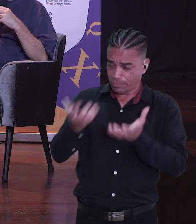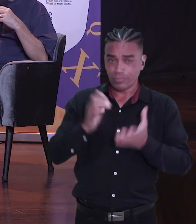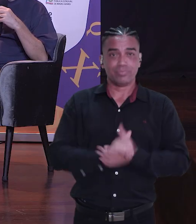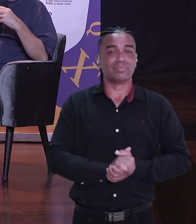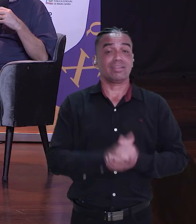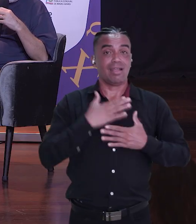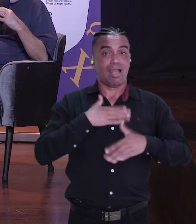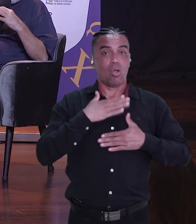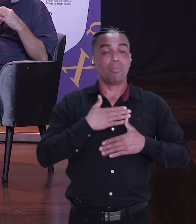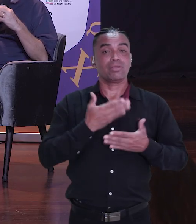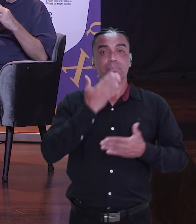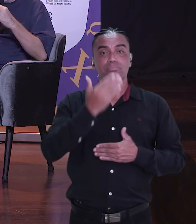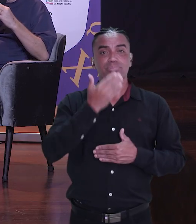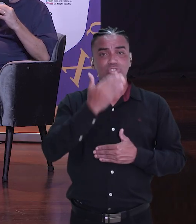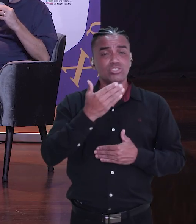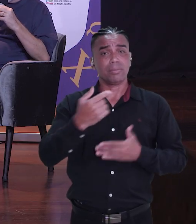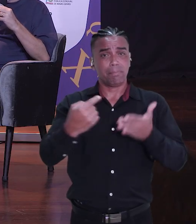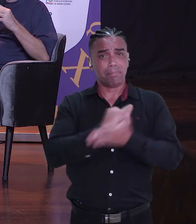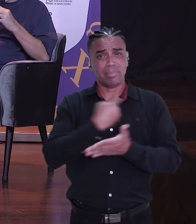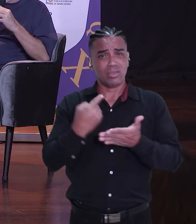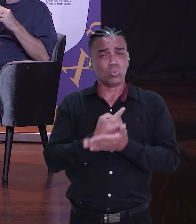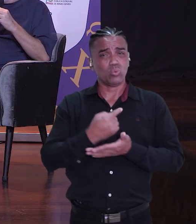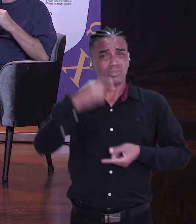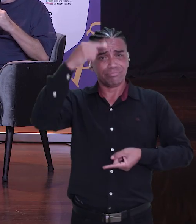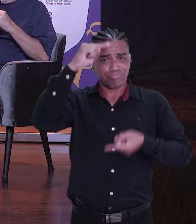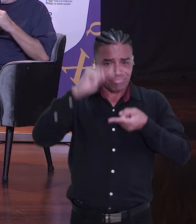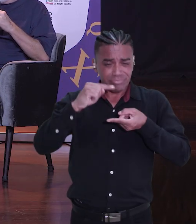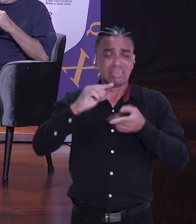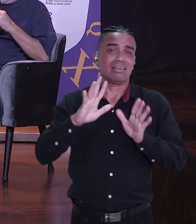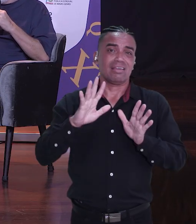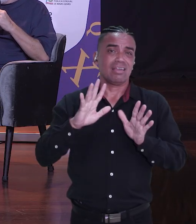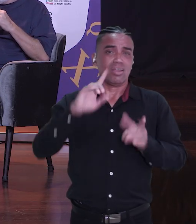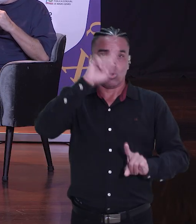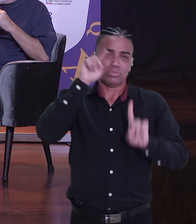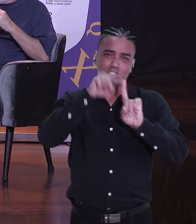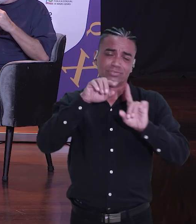Perguntas? Nossa, calma. Eu só queria pedir que as perguntas fossem curtas,